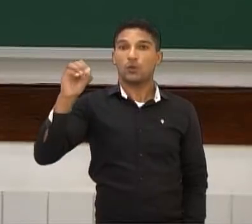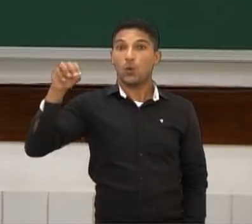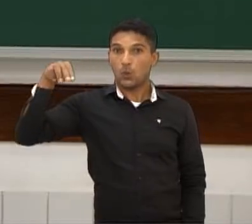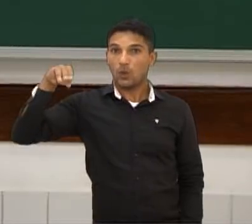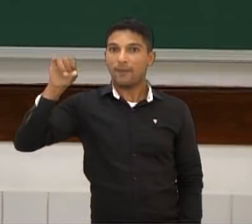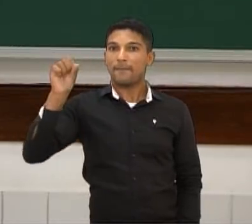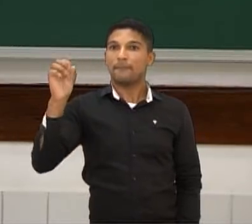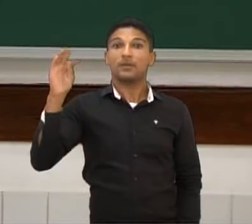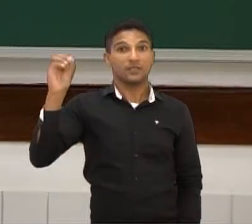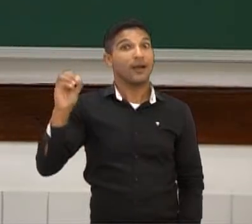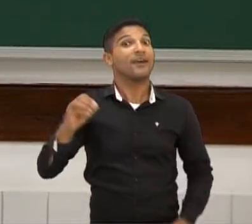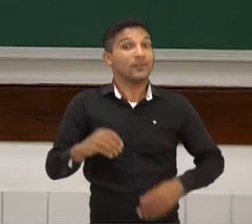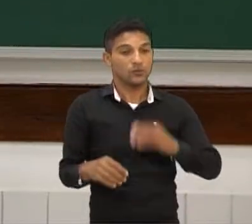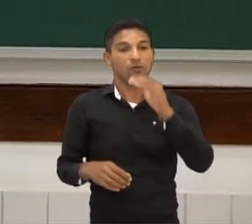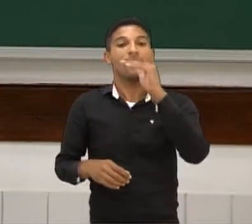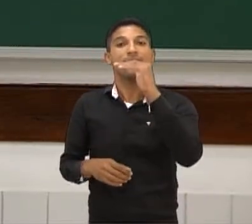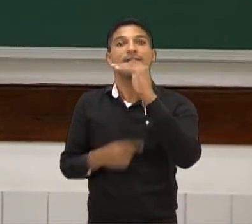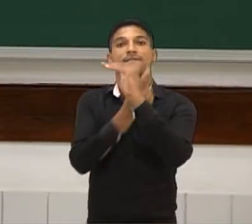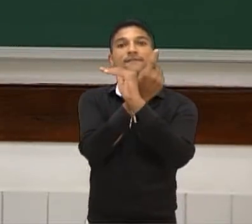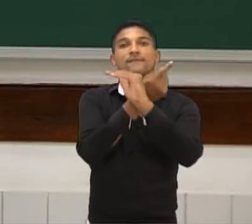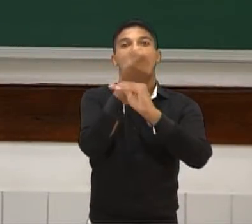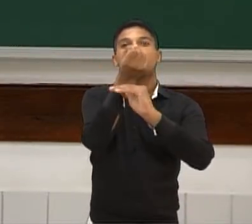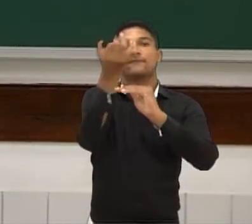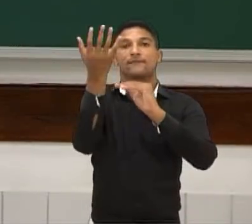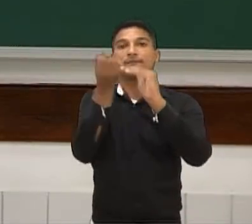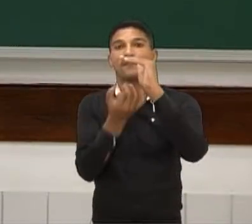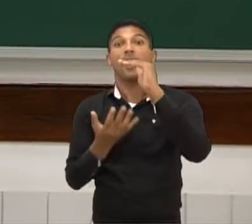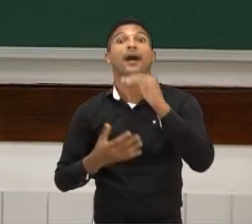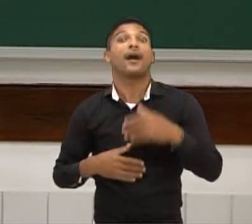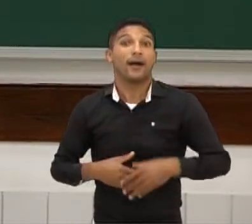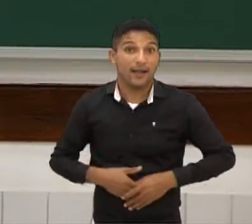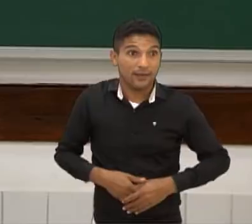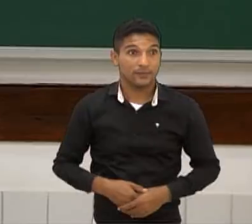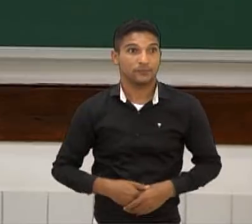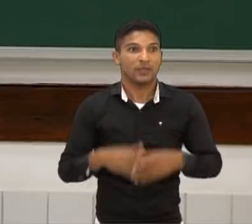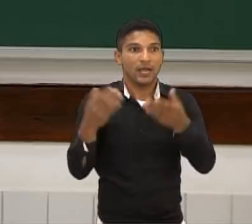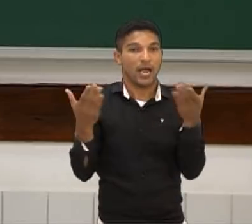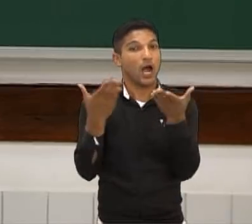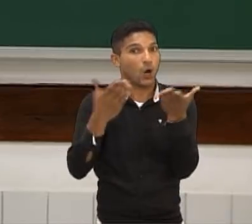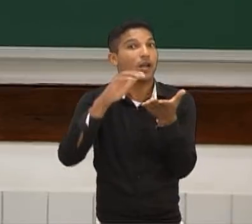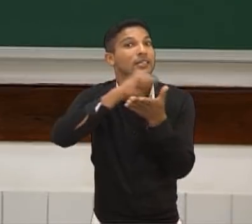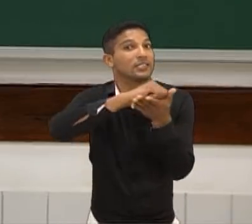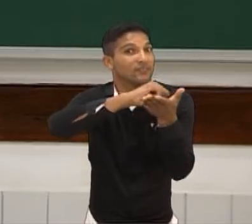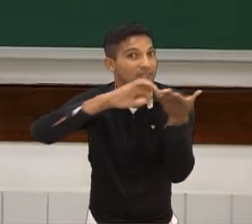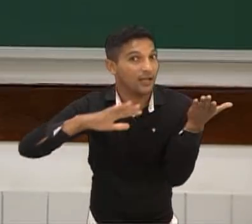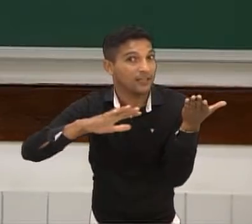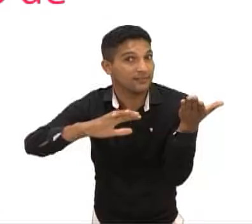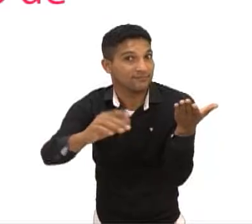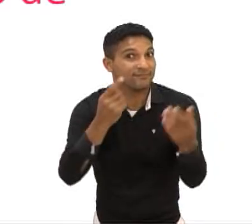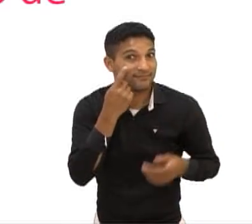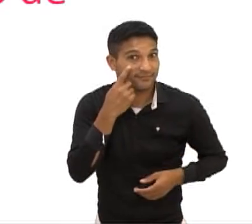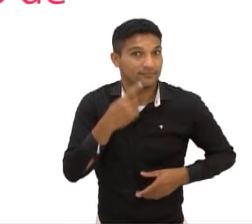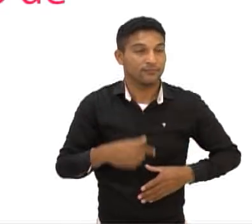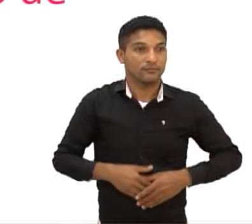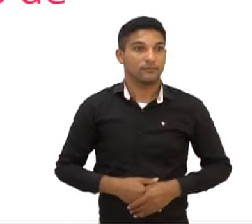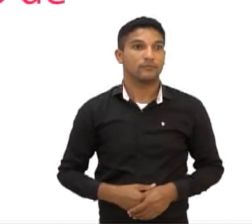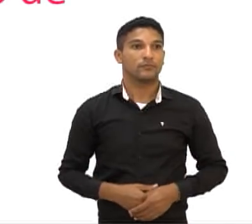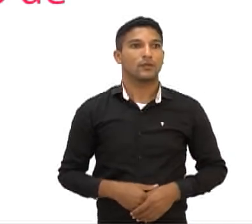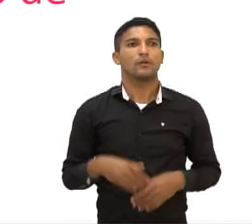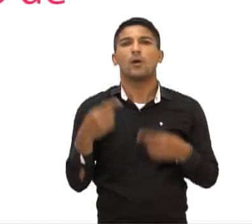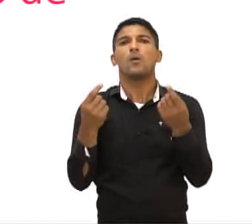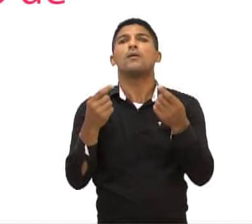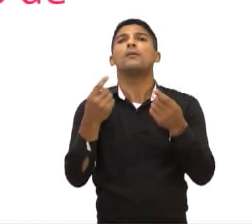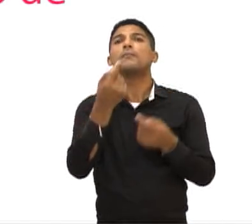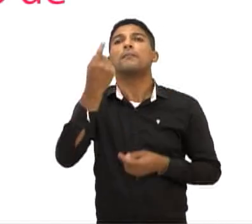hoje, envolvendo essa parte das frações mistas, ou como vocês quiserem chamar, número misto, certo? Então aqui, qual que é o